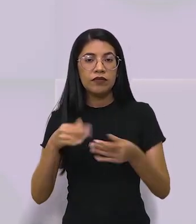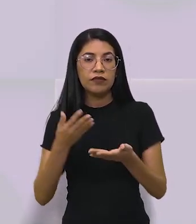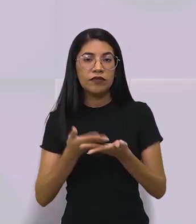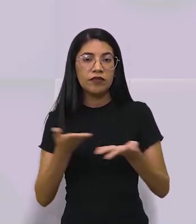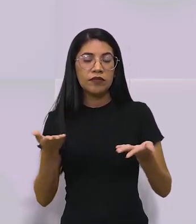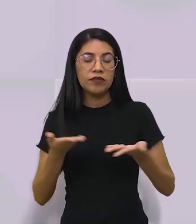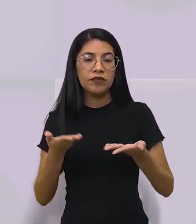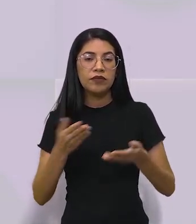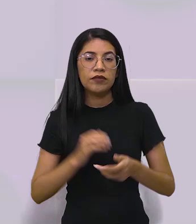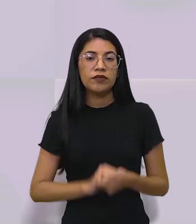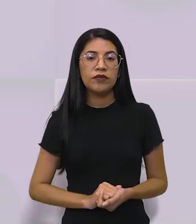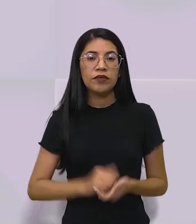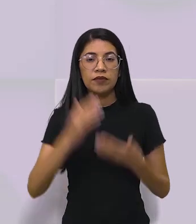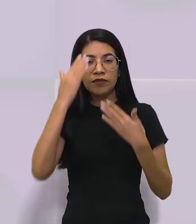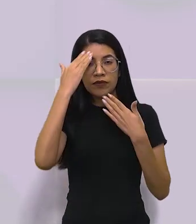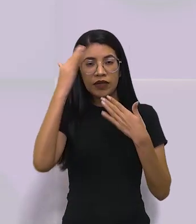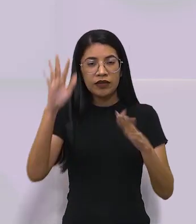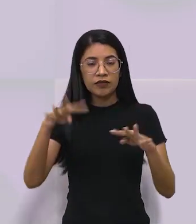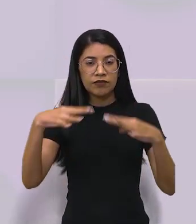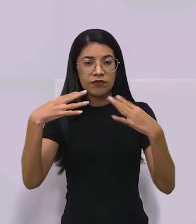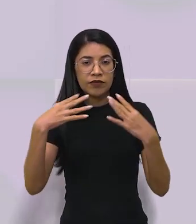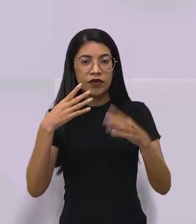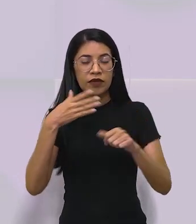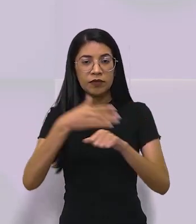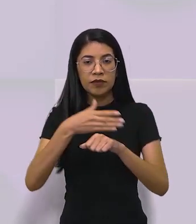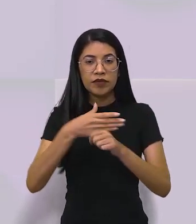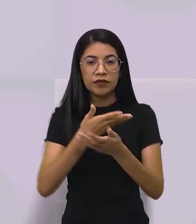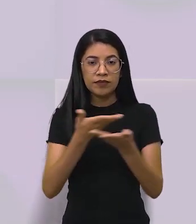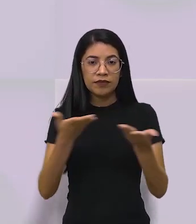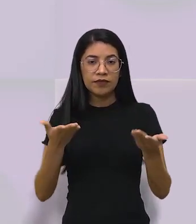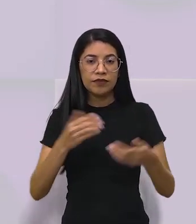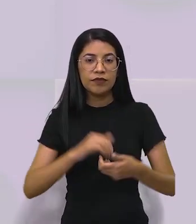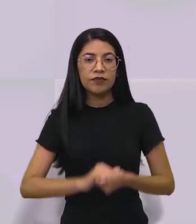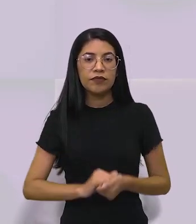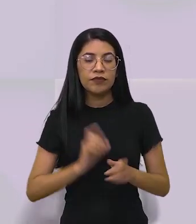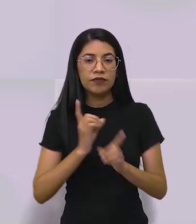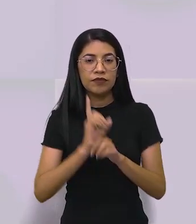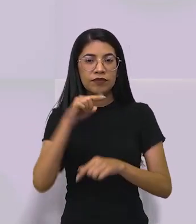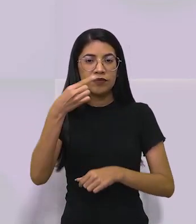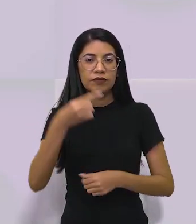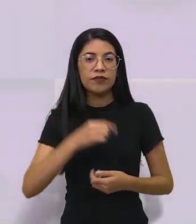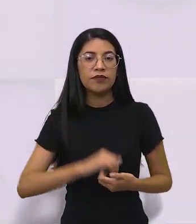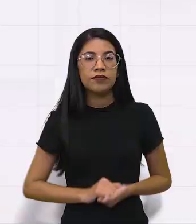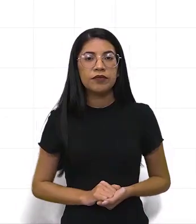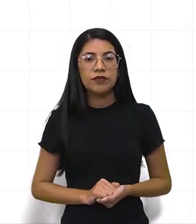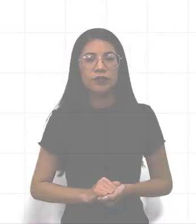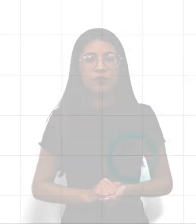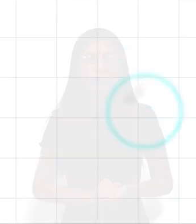a nossa aula e eu agradeço a atenção e participação de todos vocês. Até a próxima!